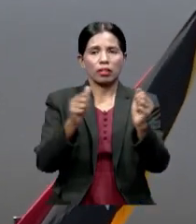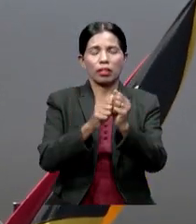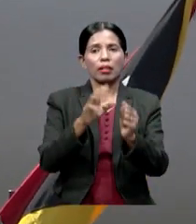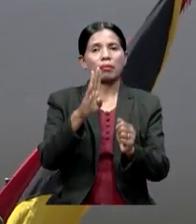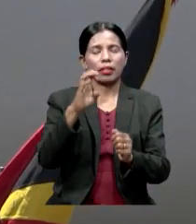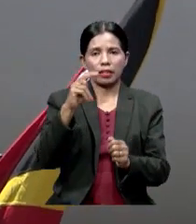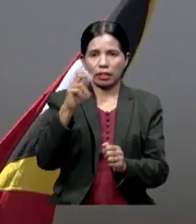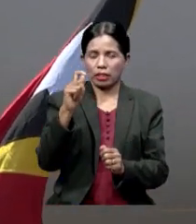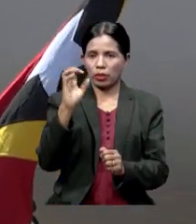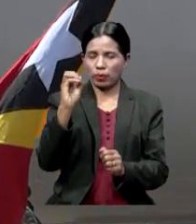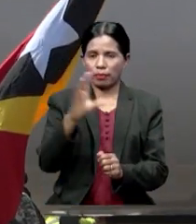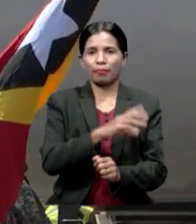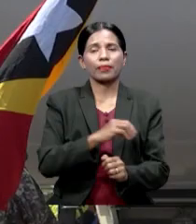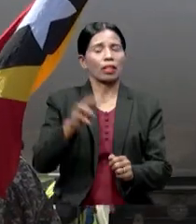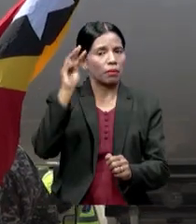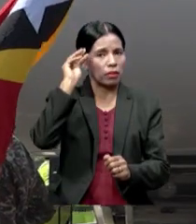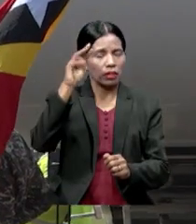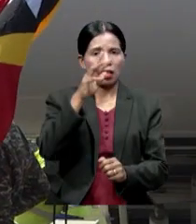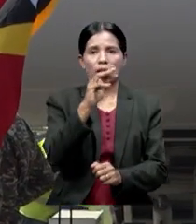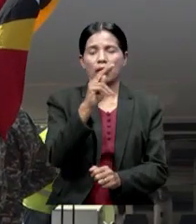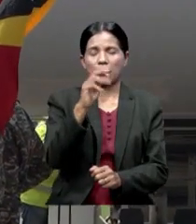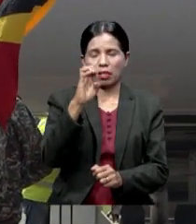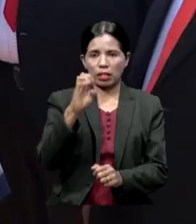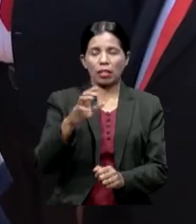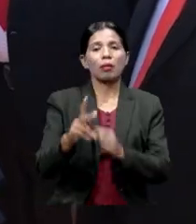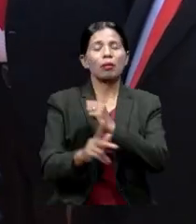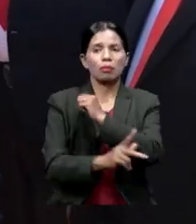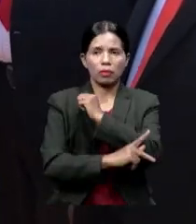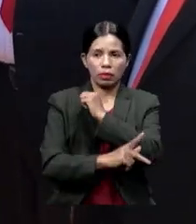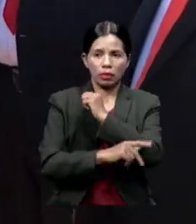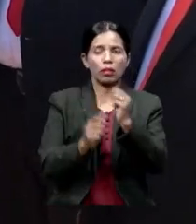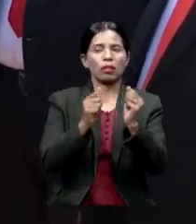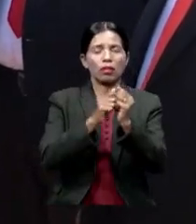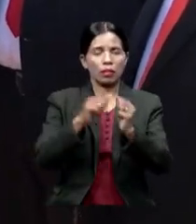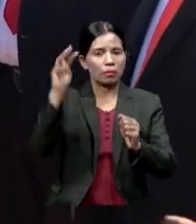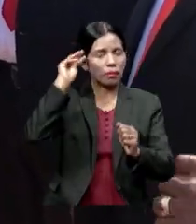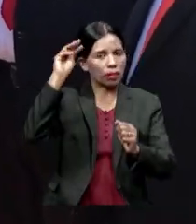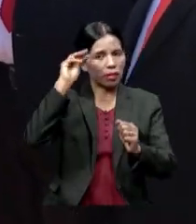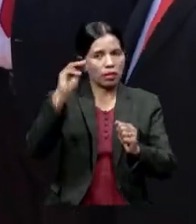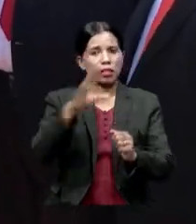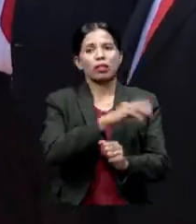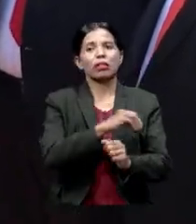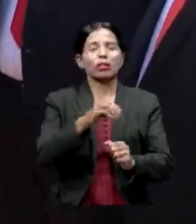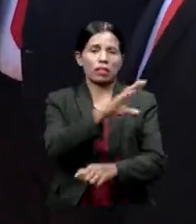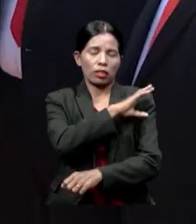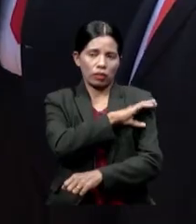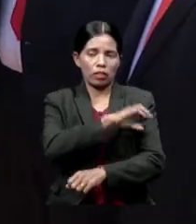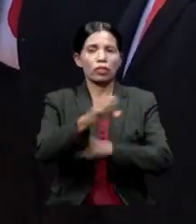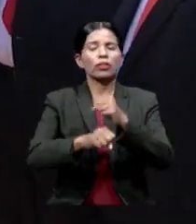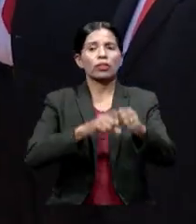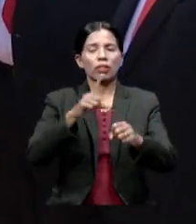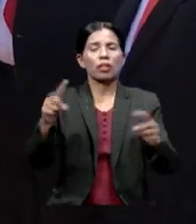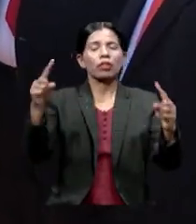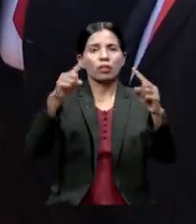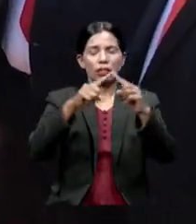Freitas. Nós temos o ministro de Negócios Estrangeiros de Portugal, no ministro de Trabalho, Solidariedade e Segurança Social, Nebeto